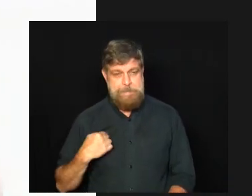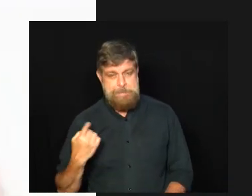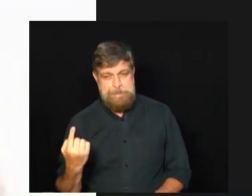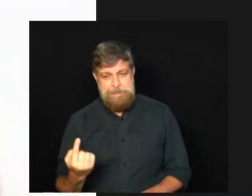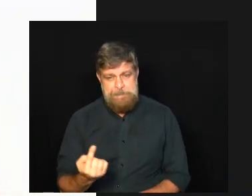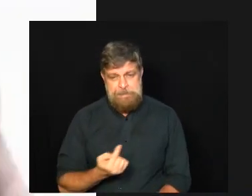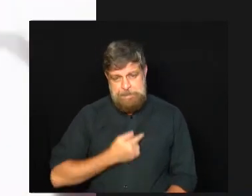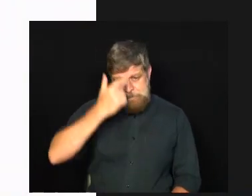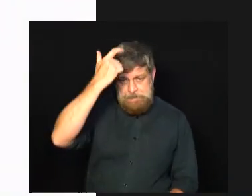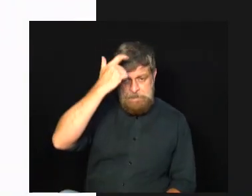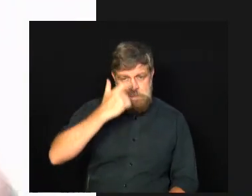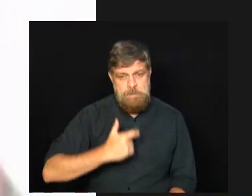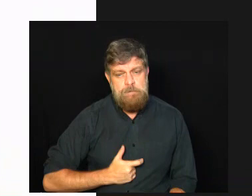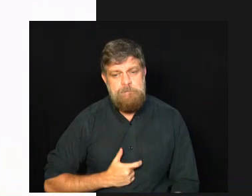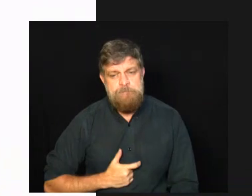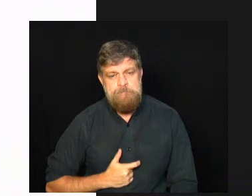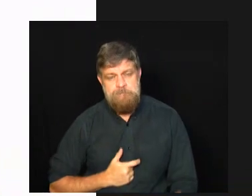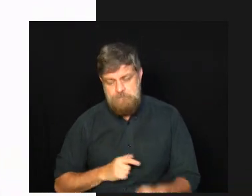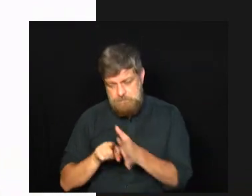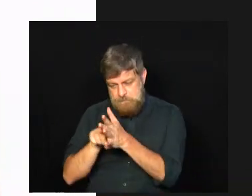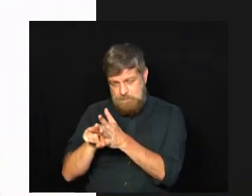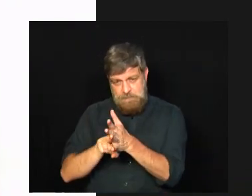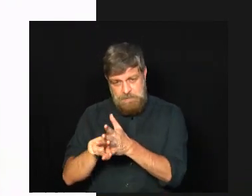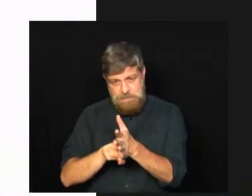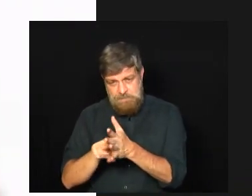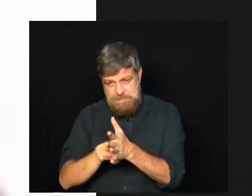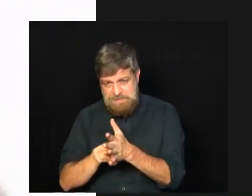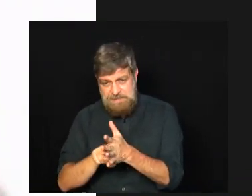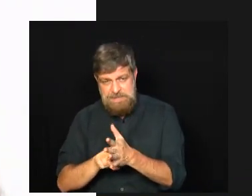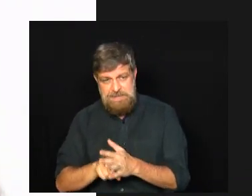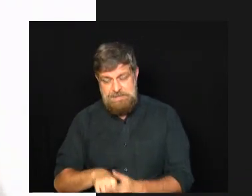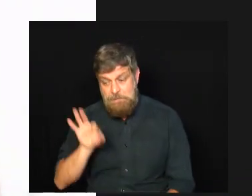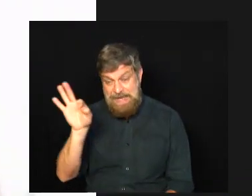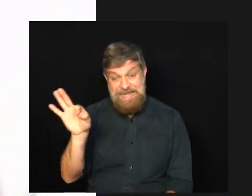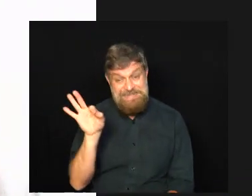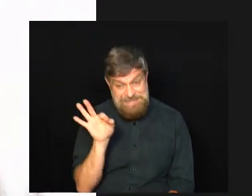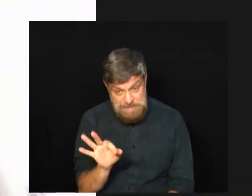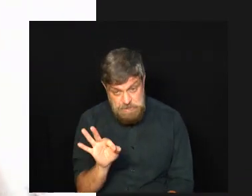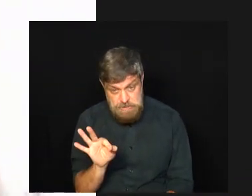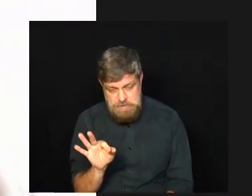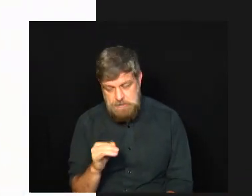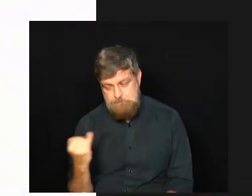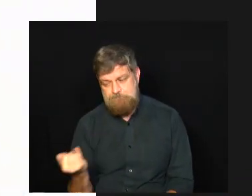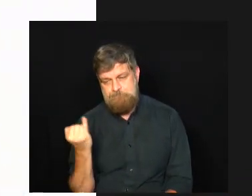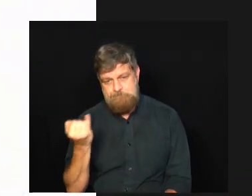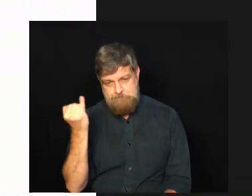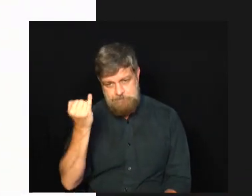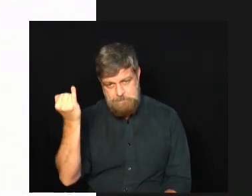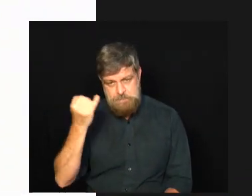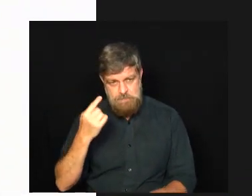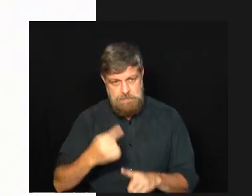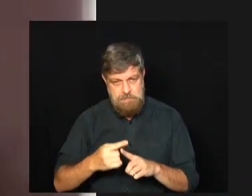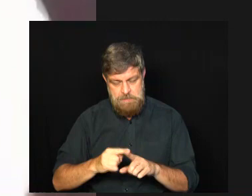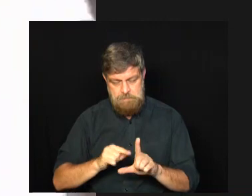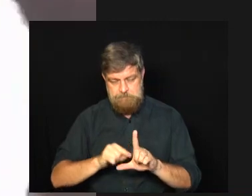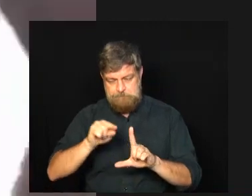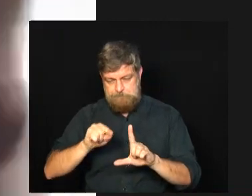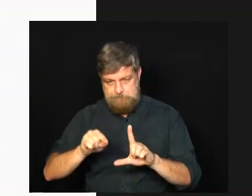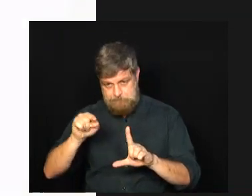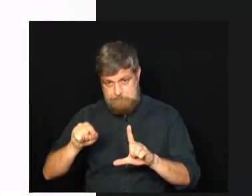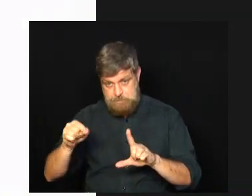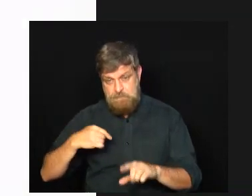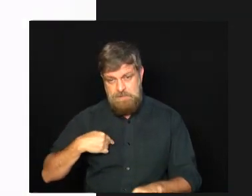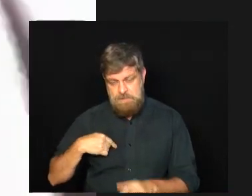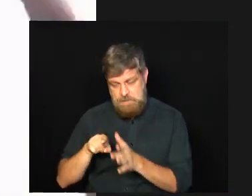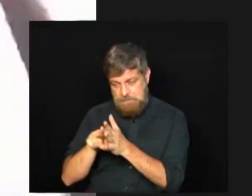Eu fiz uma amostra significativa, estatística, importante, porque tem muita gente que faz pesquisa